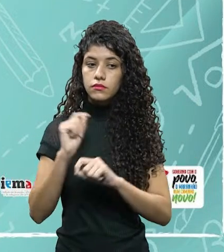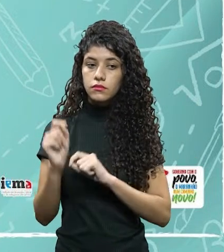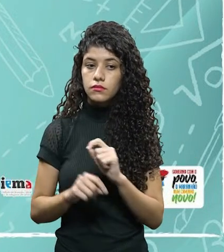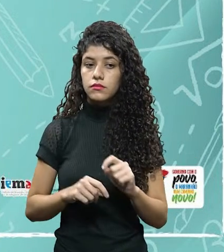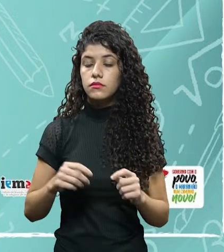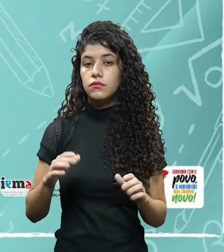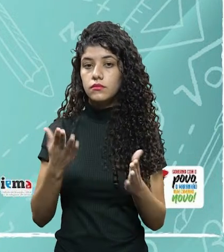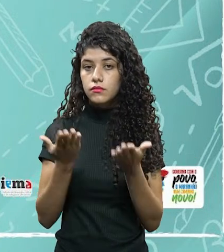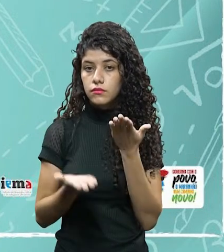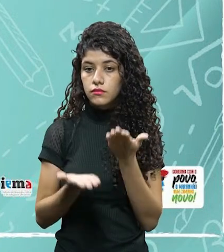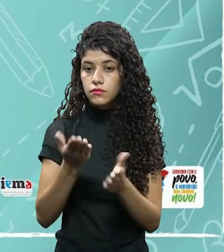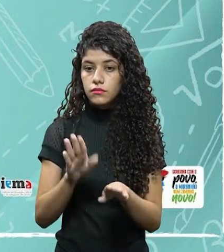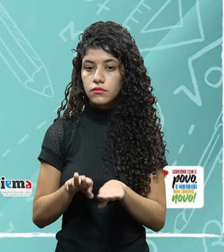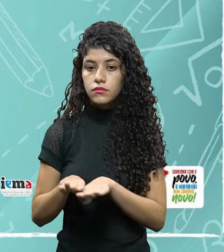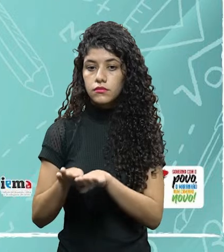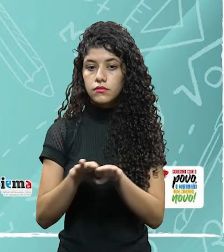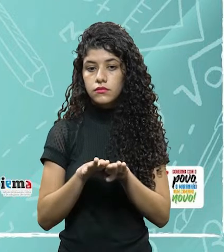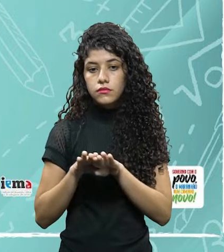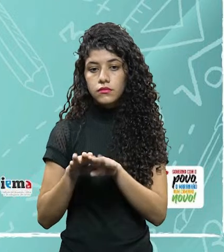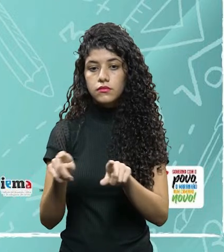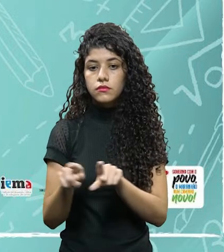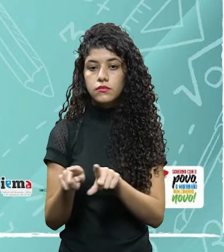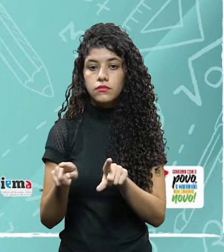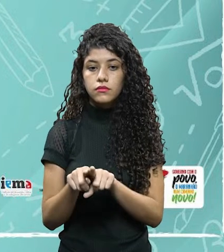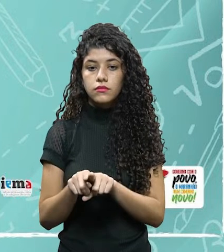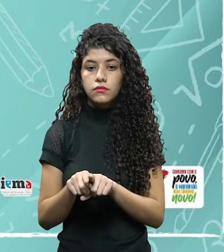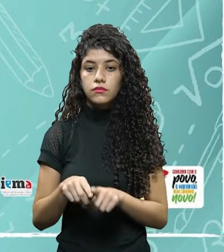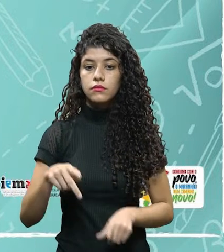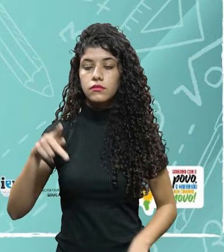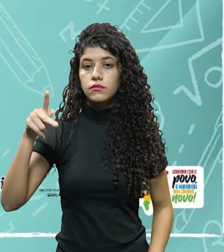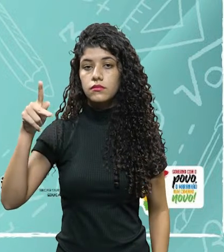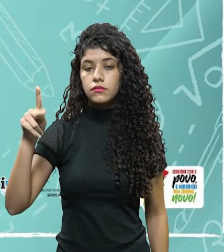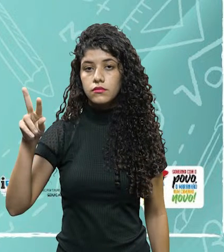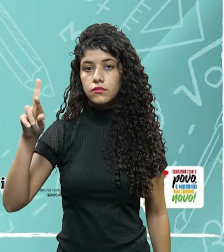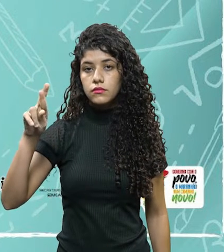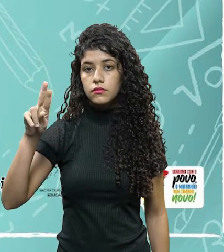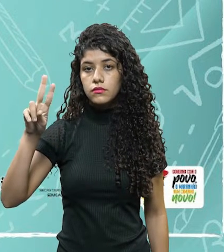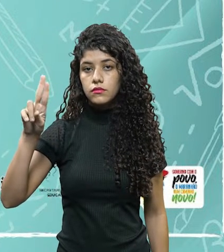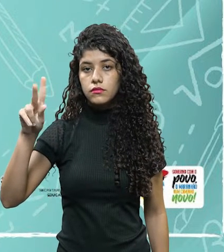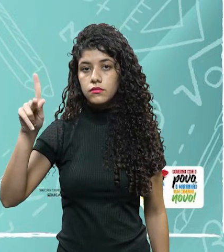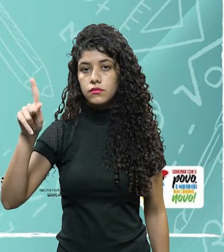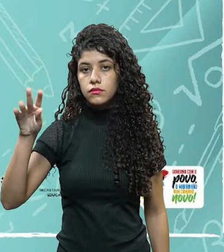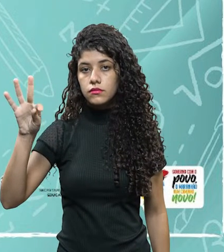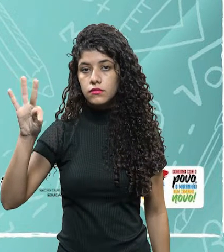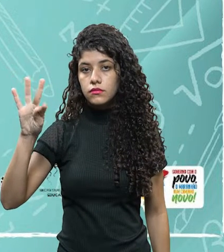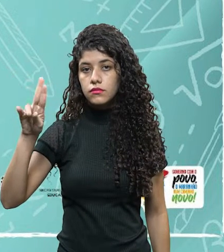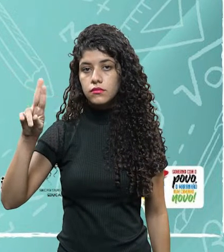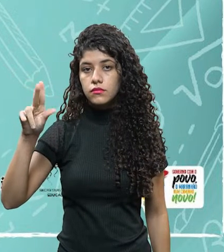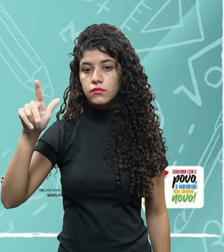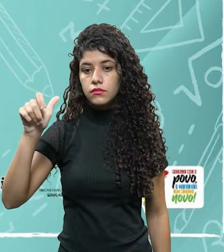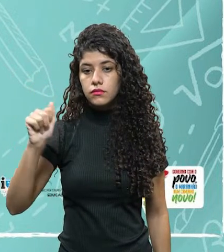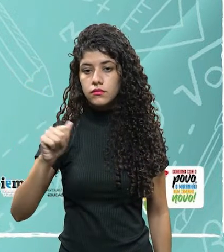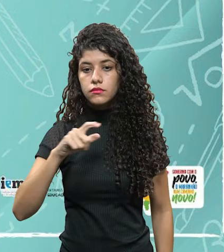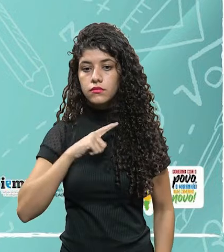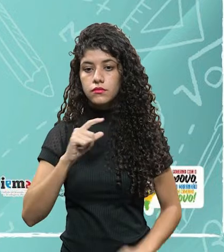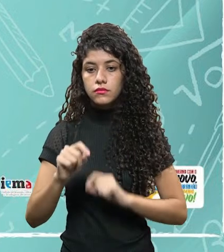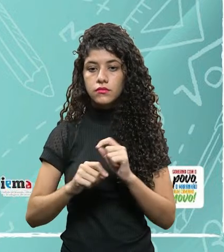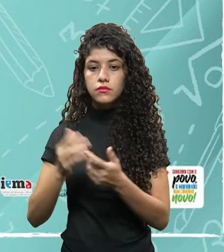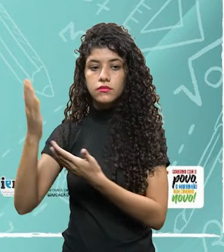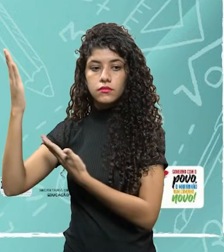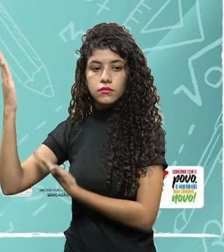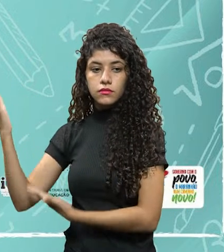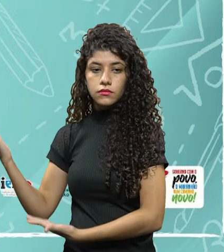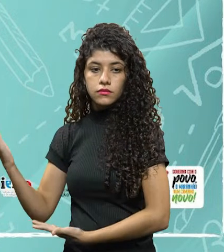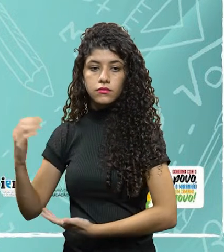O ponto de equilíbrio é também denominado de ponto de ruptura e nasce da conjugação